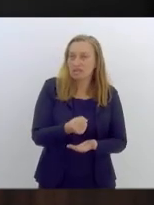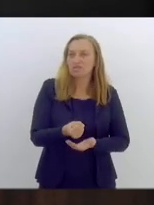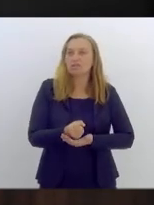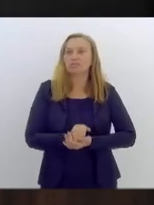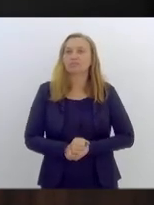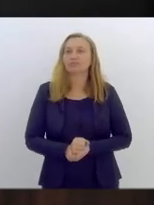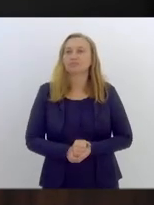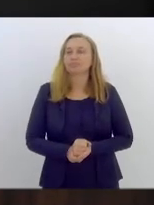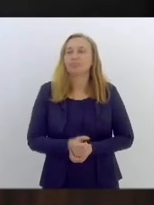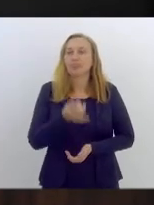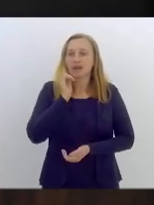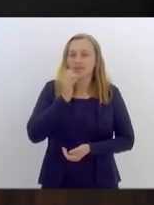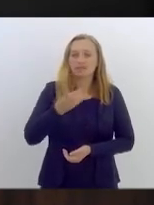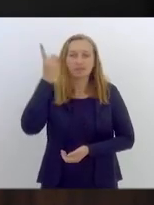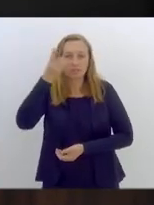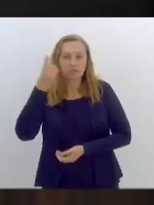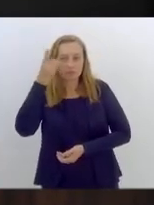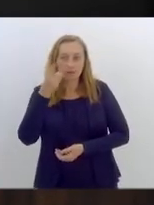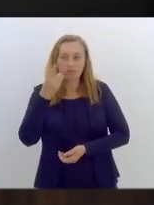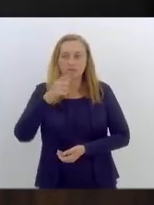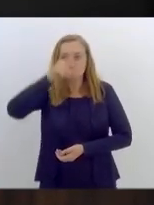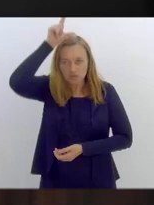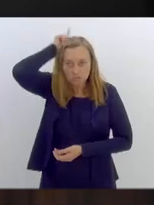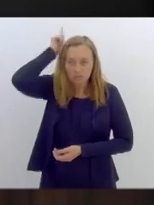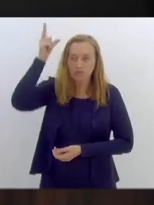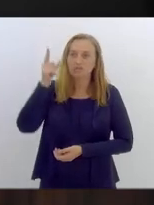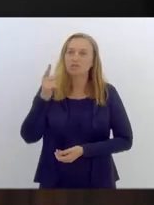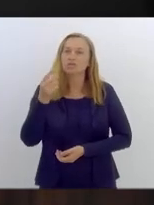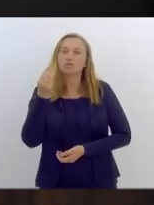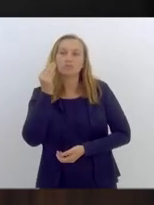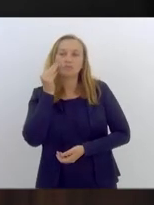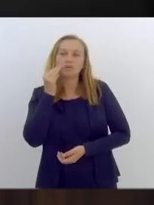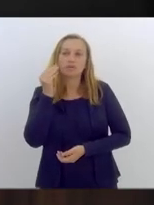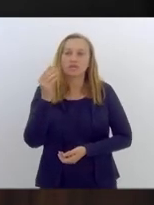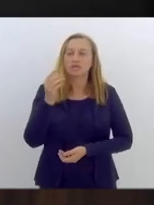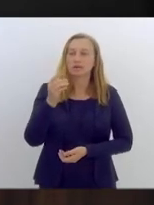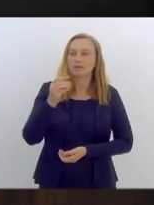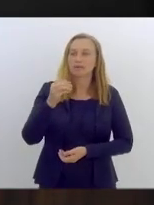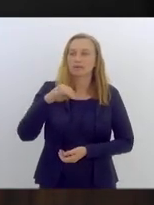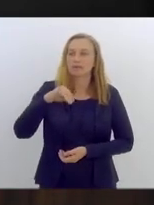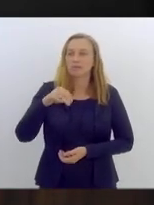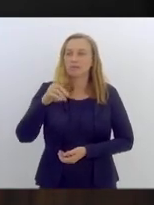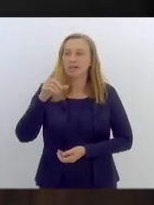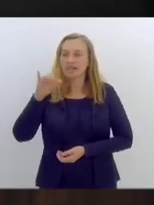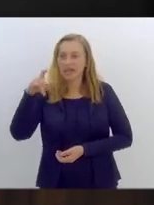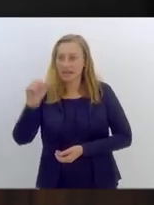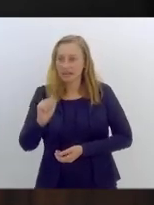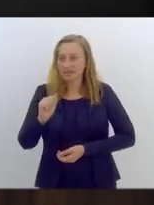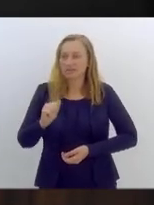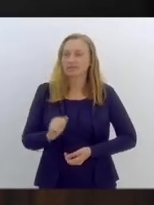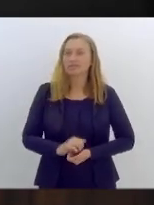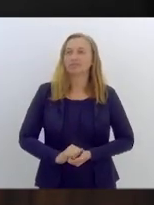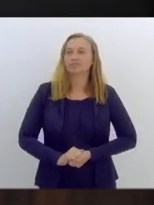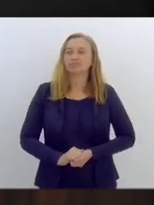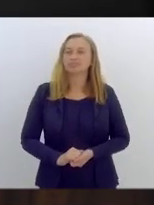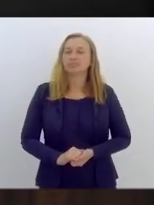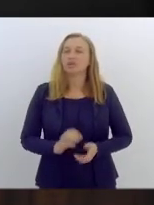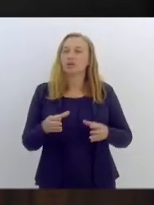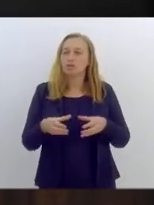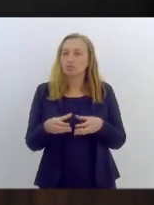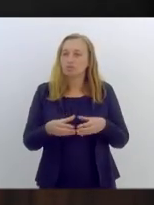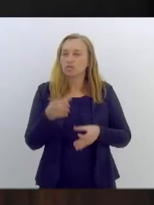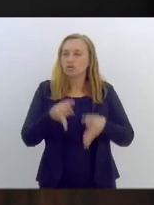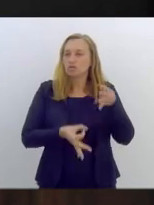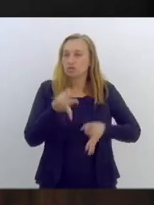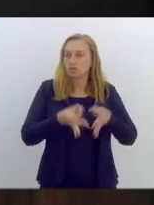Favorável. Relatores, deputado Luiz Paulo, Mônica Francisco e Márcio Canella. Pendente de parecer das Comissões de Constituição